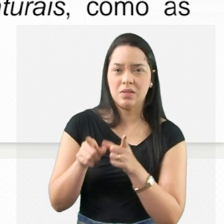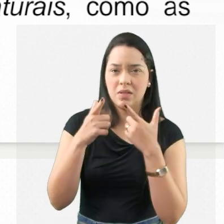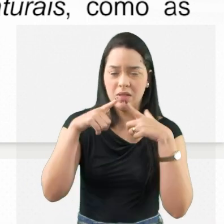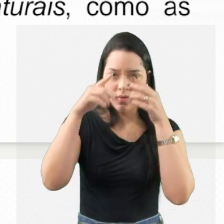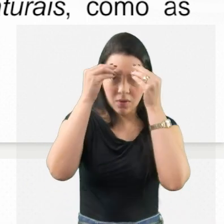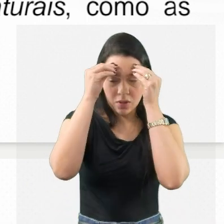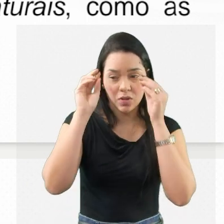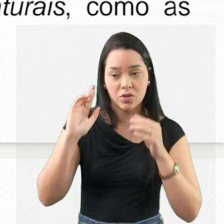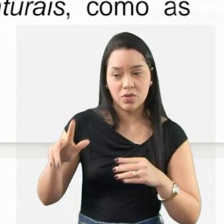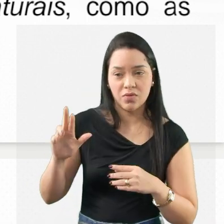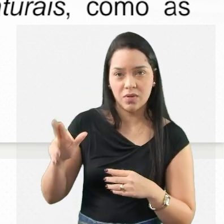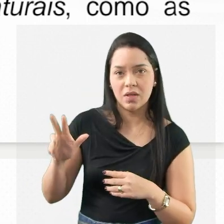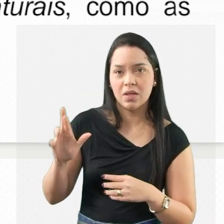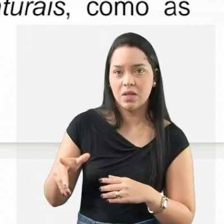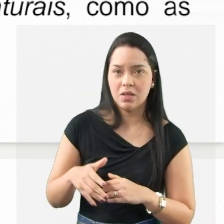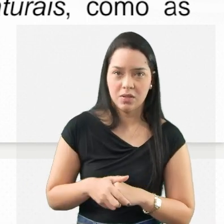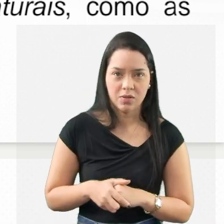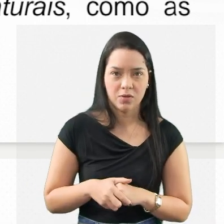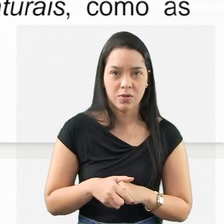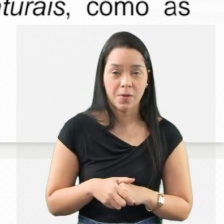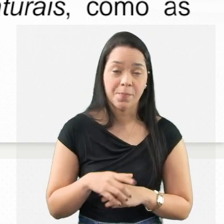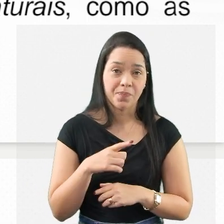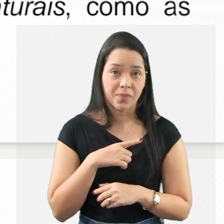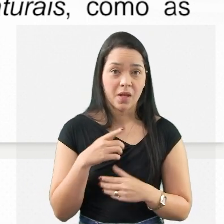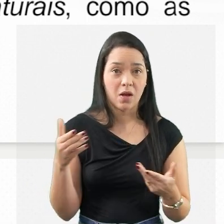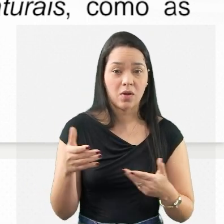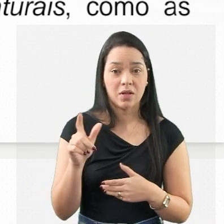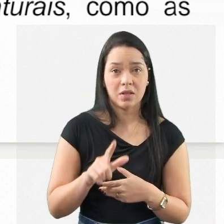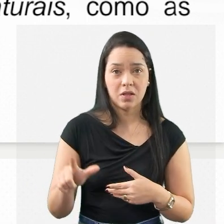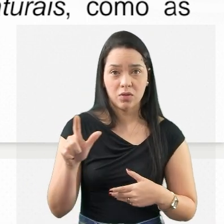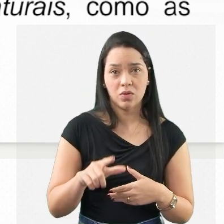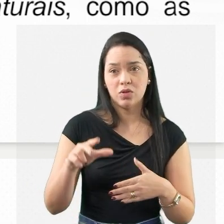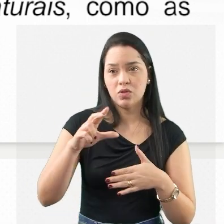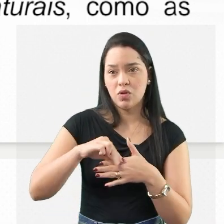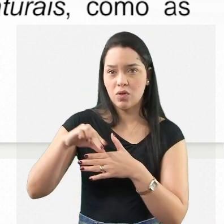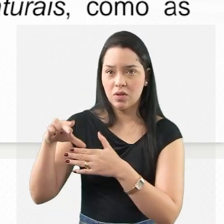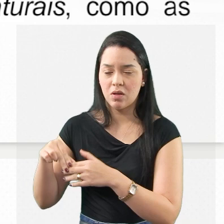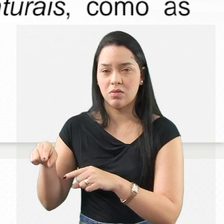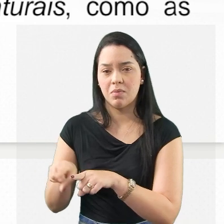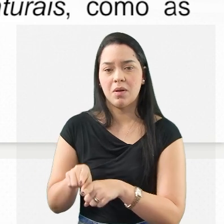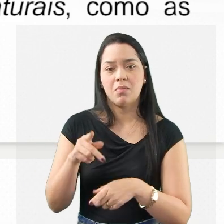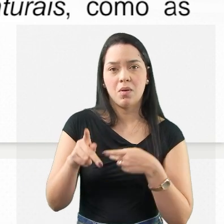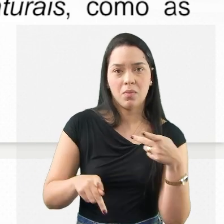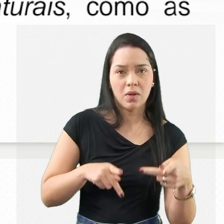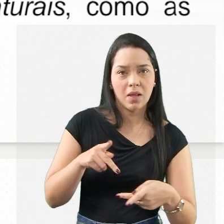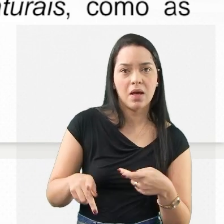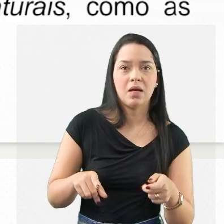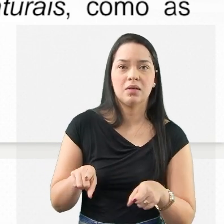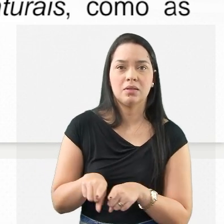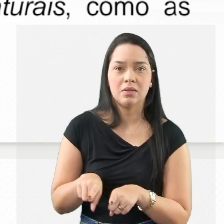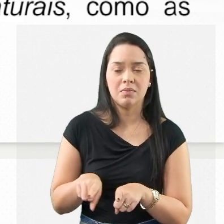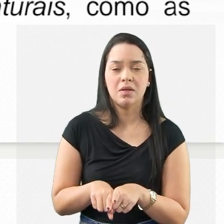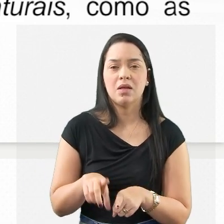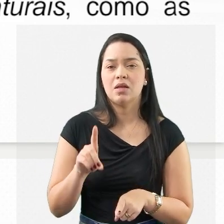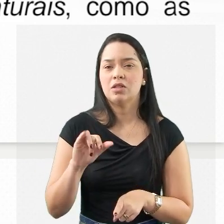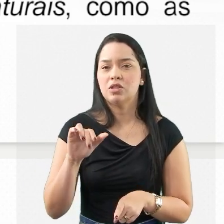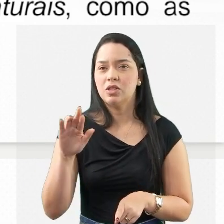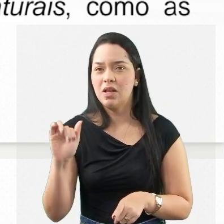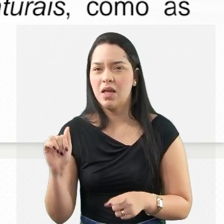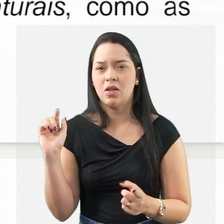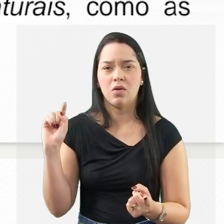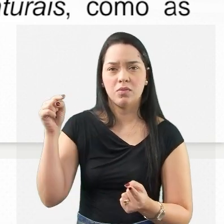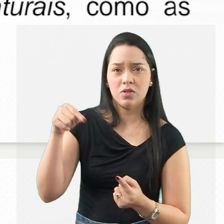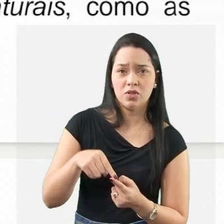ser diferente. E no caso aqui da literatura de cordel, é uma linguagem mais popular, uma linguagem mais direta,